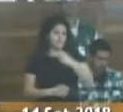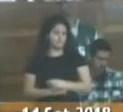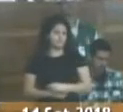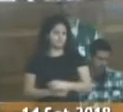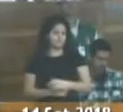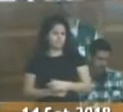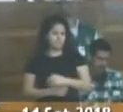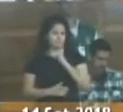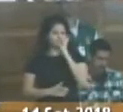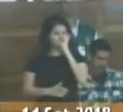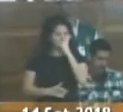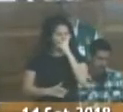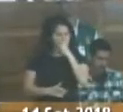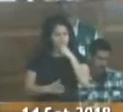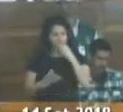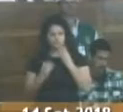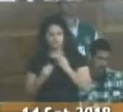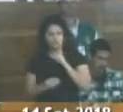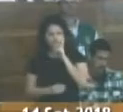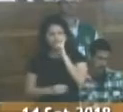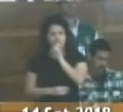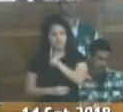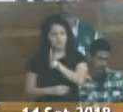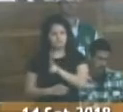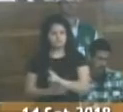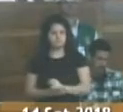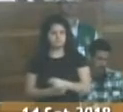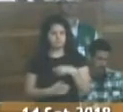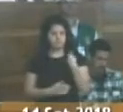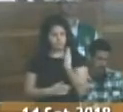demorou muito para olhar para nós, né,